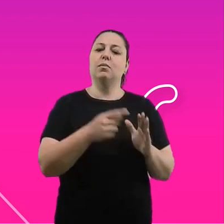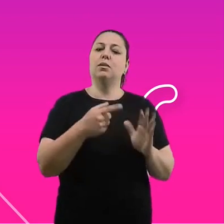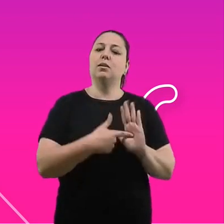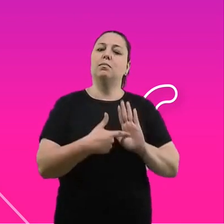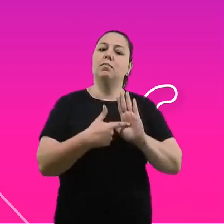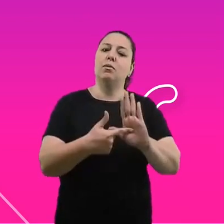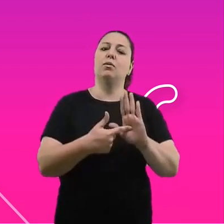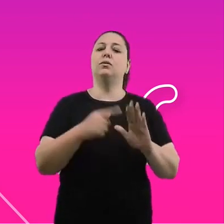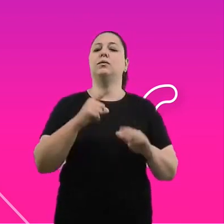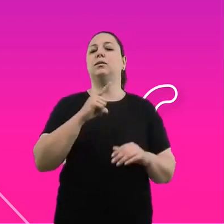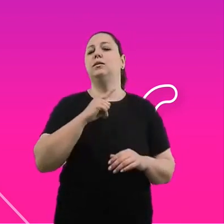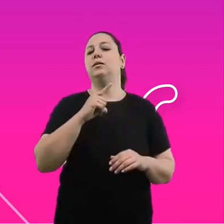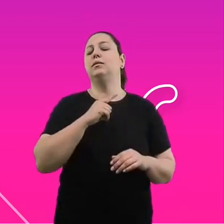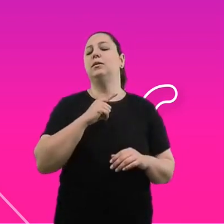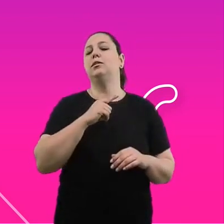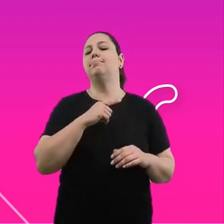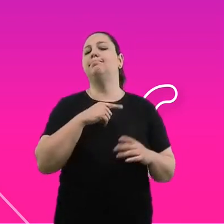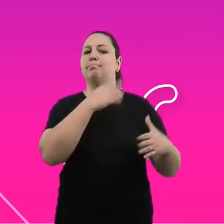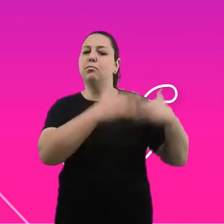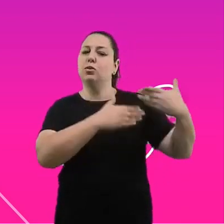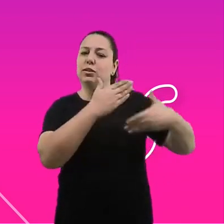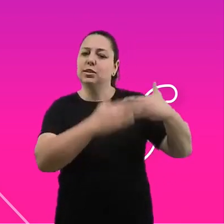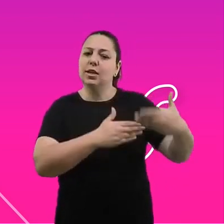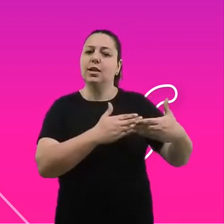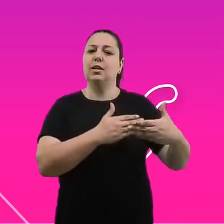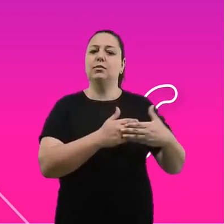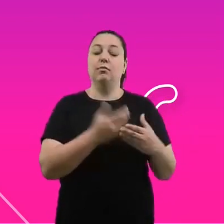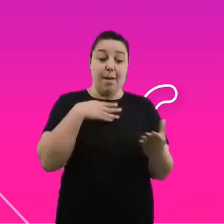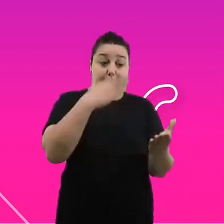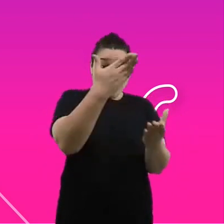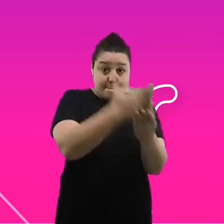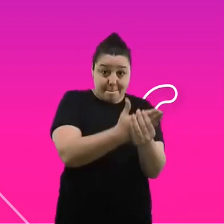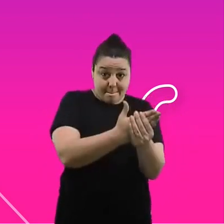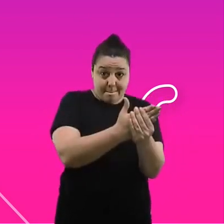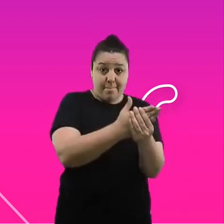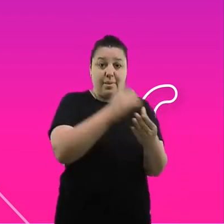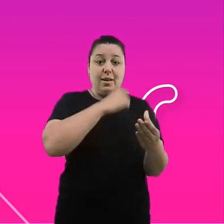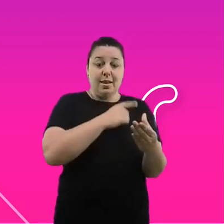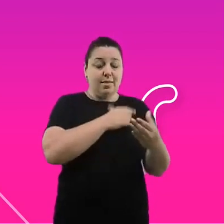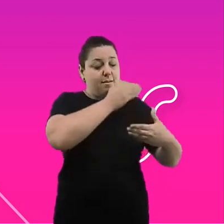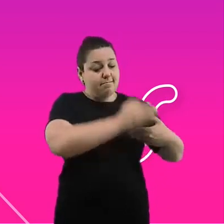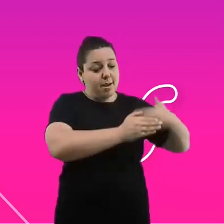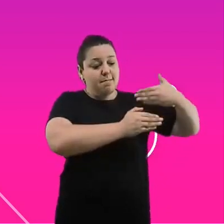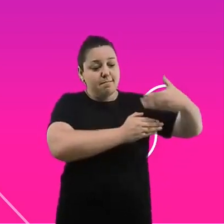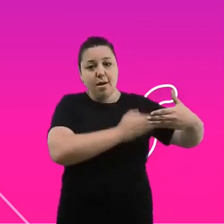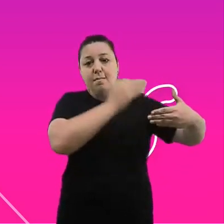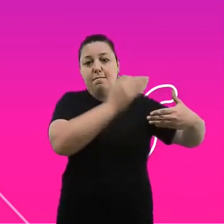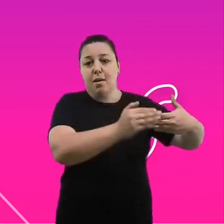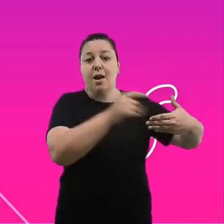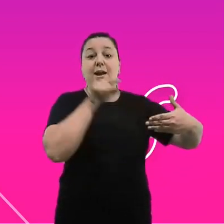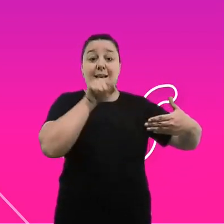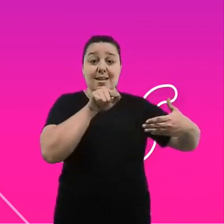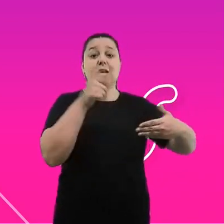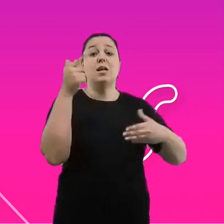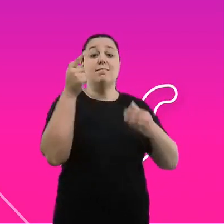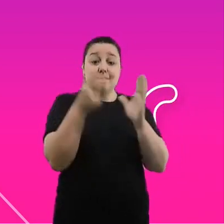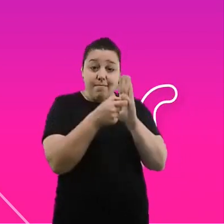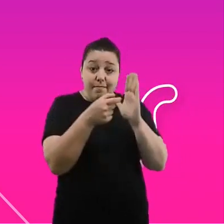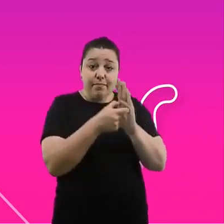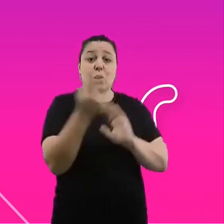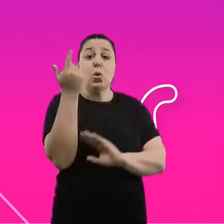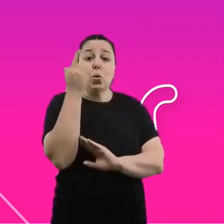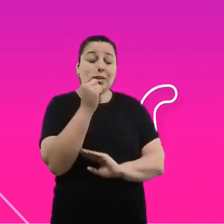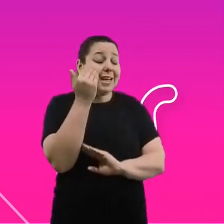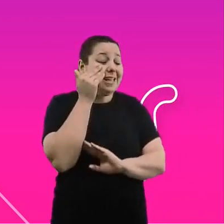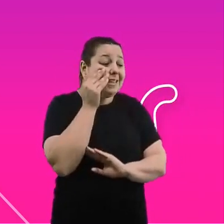em cada etapa do processo existe um código específico, e a ferramenta de inteligência de dados lê se entrou aquele código, é